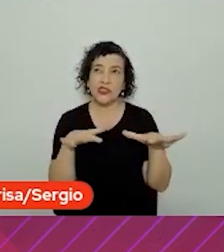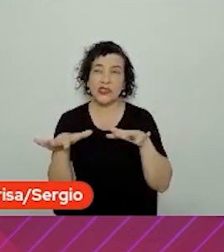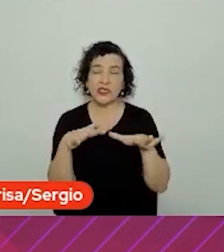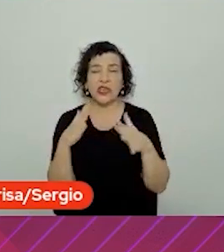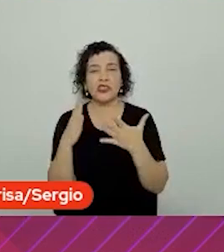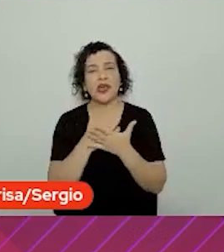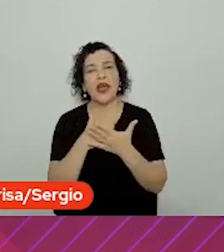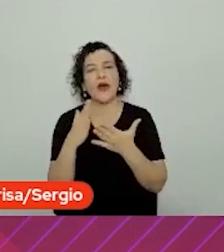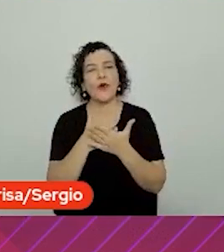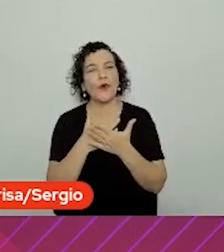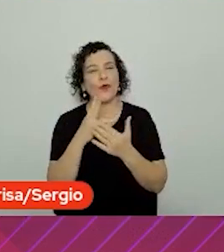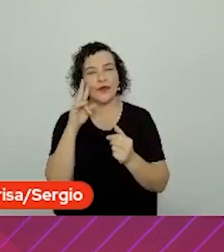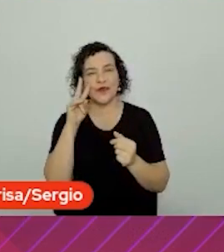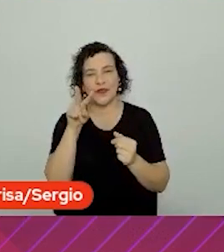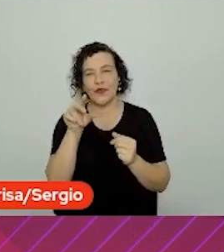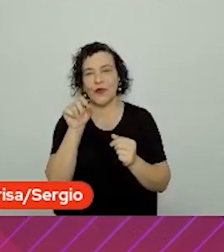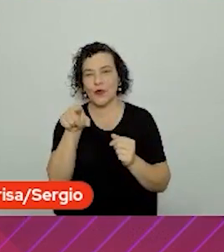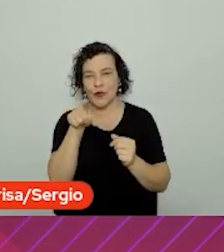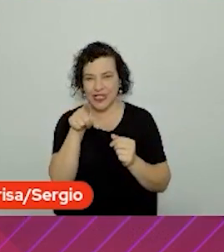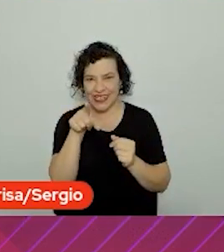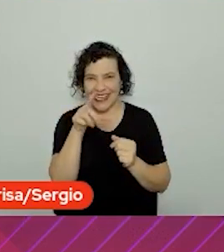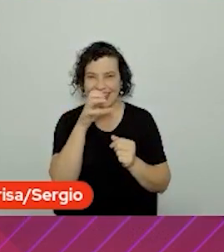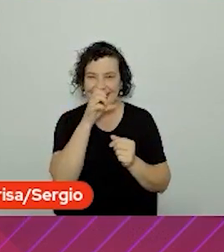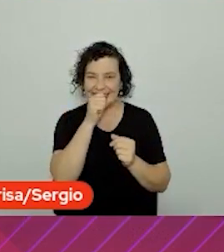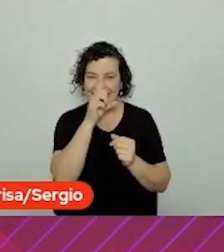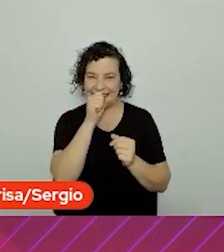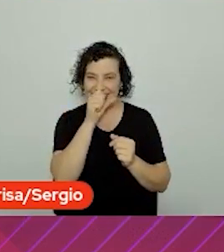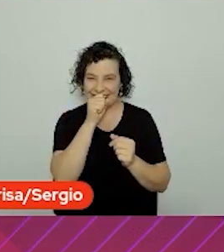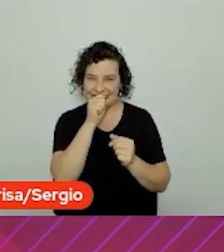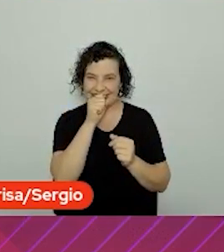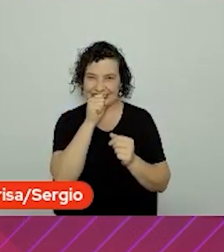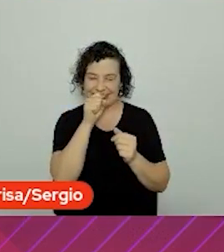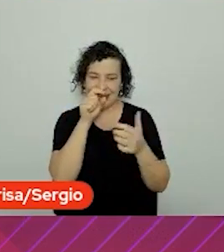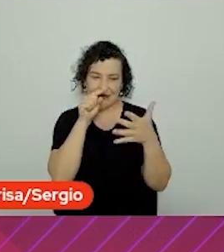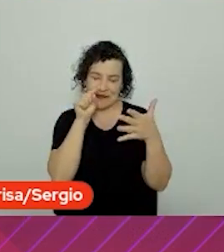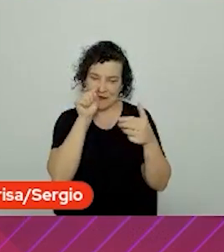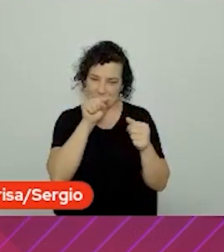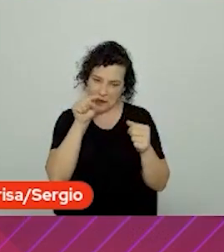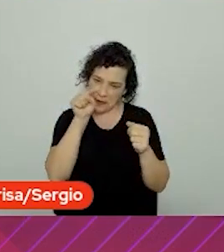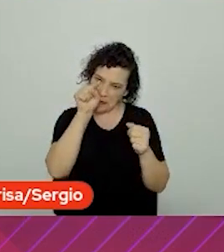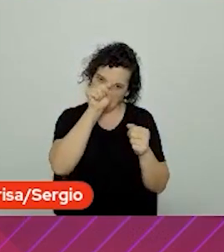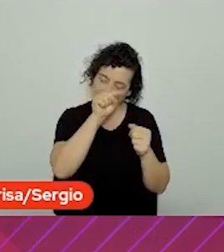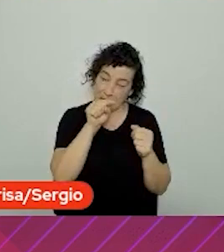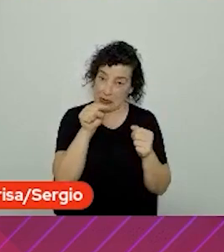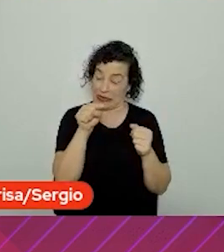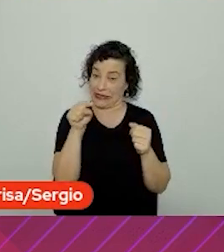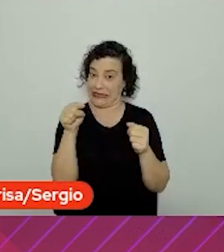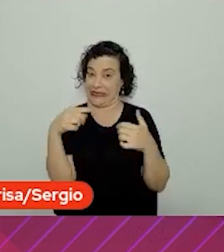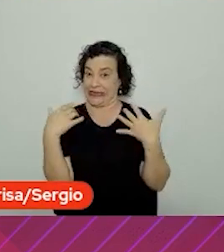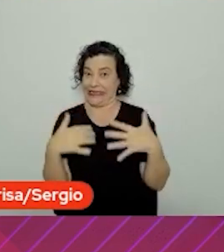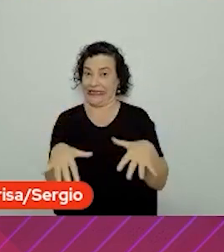por aquele laranjinha pontilhado ali, que vão meio que ter um infarto ali, né, mas enfim.